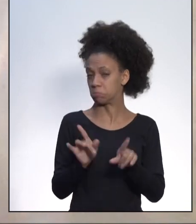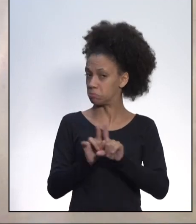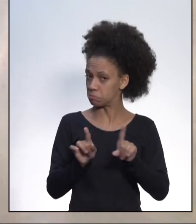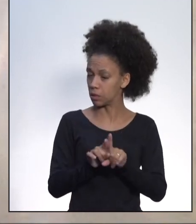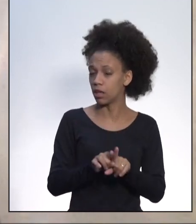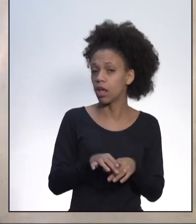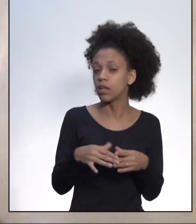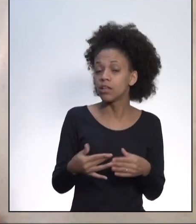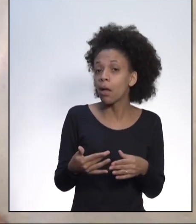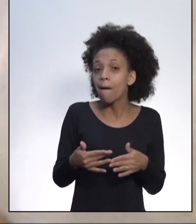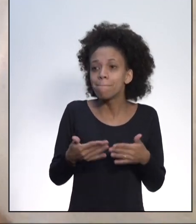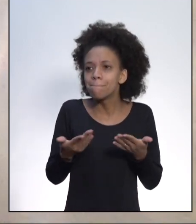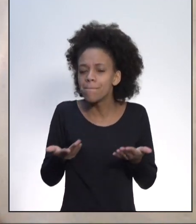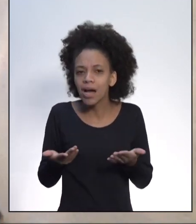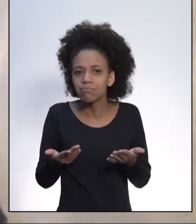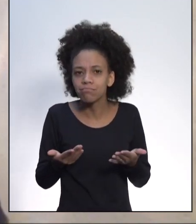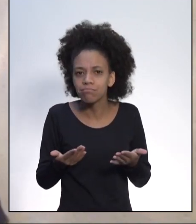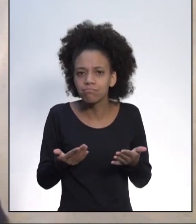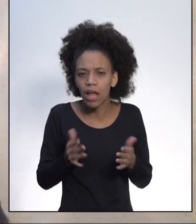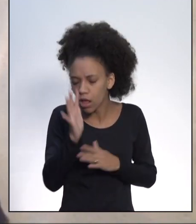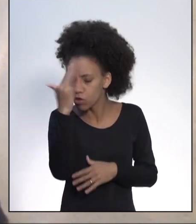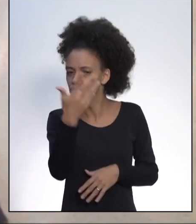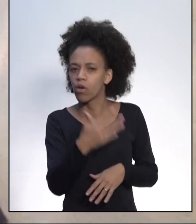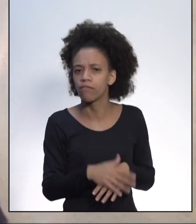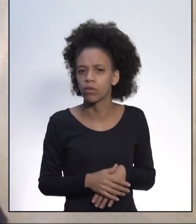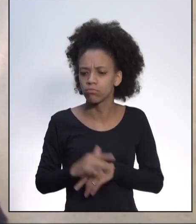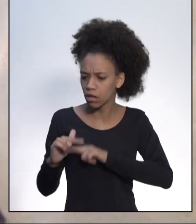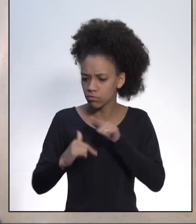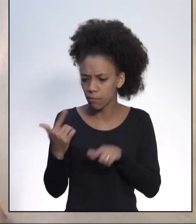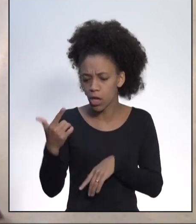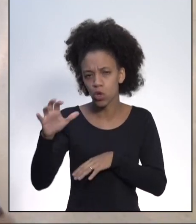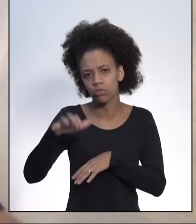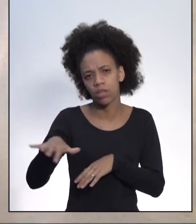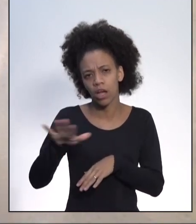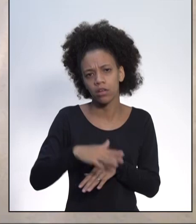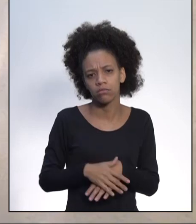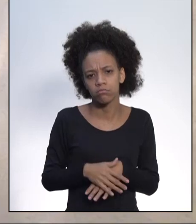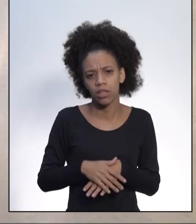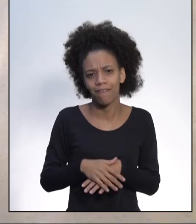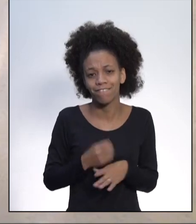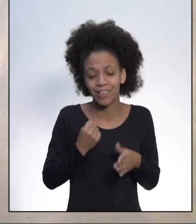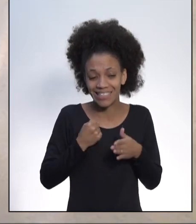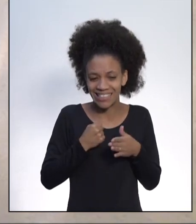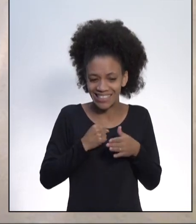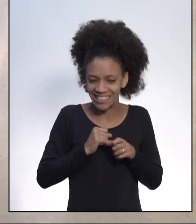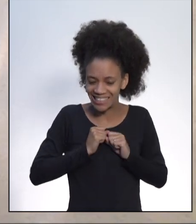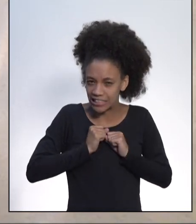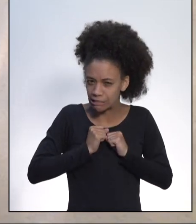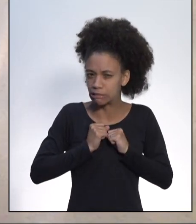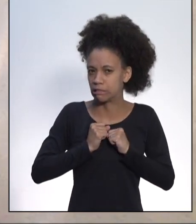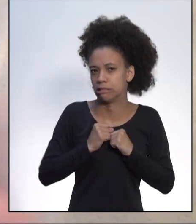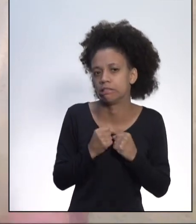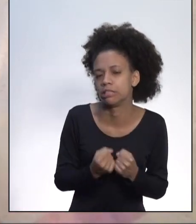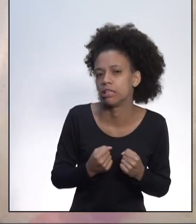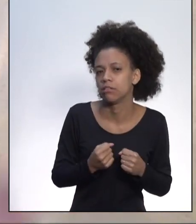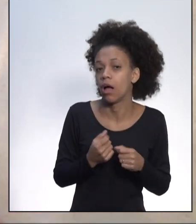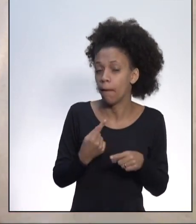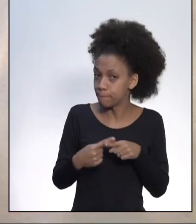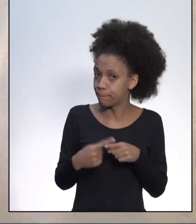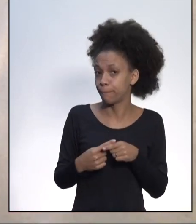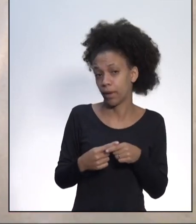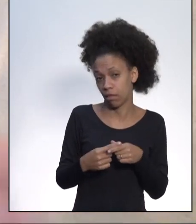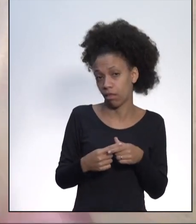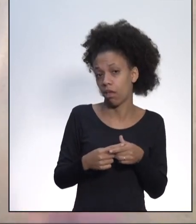sucedida, e que de uma hora para outra resolveu, né? Resolveu não, né? Foi forçada a buscar, porque tem conta